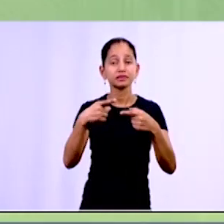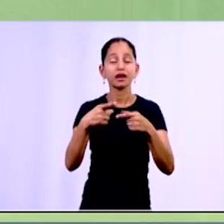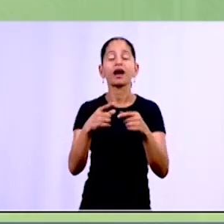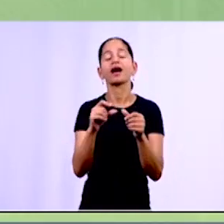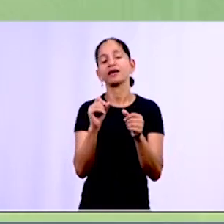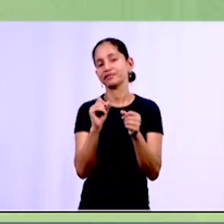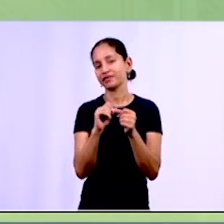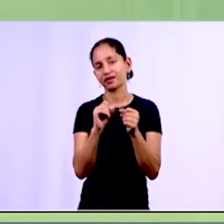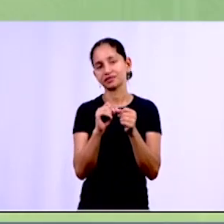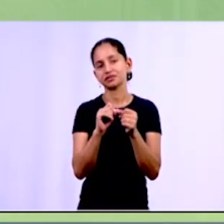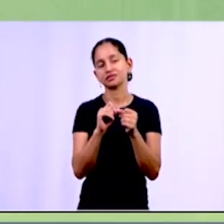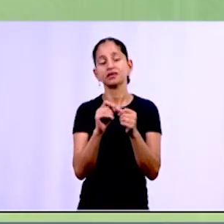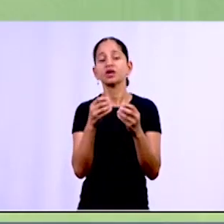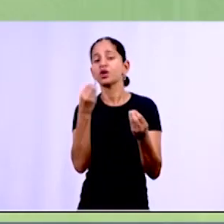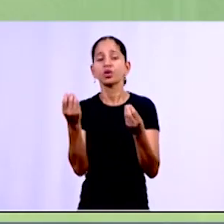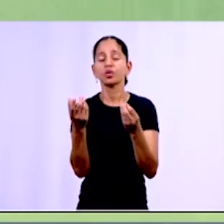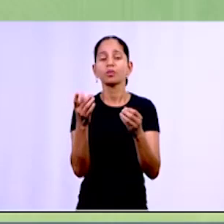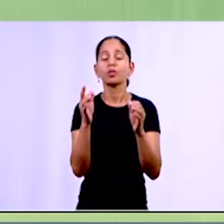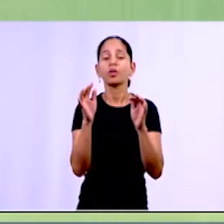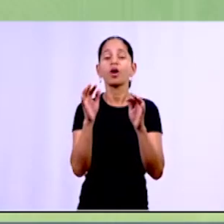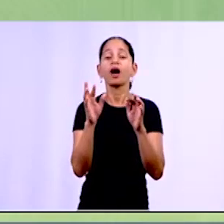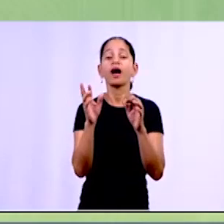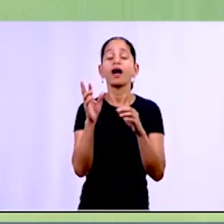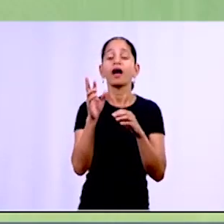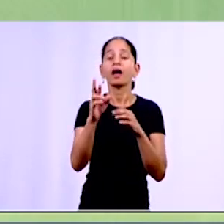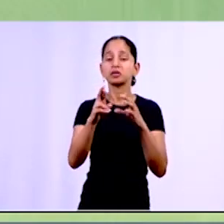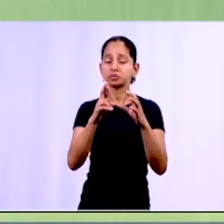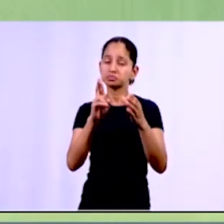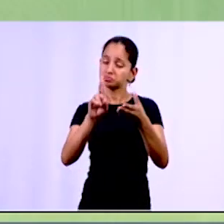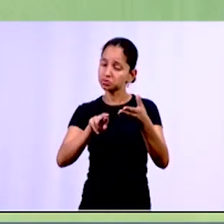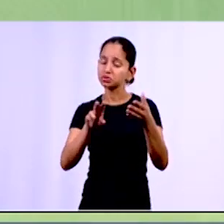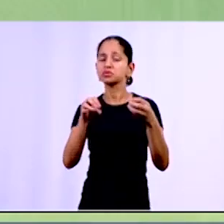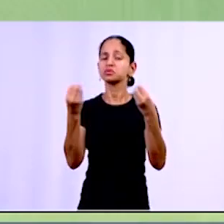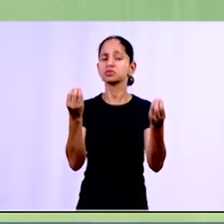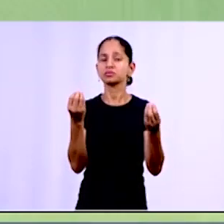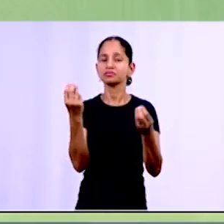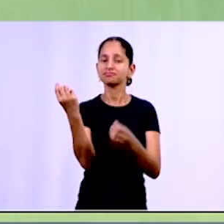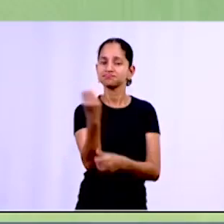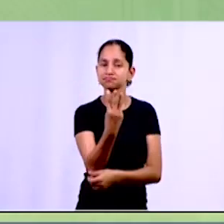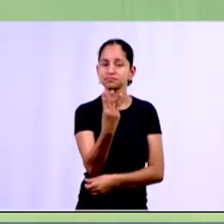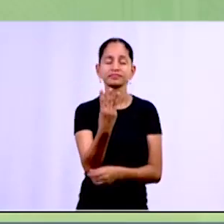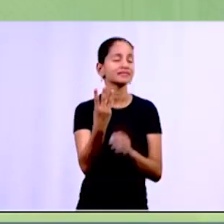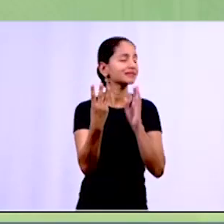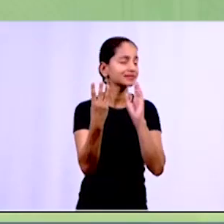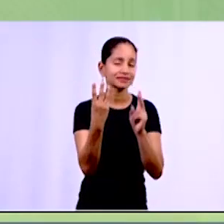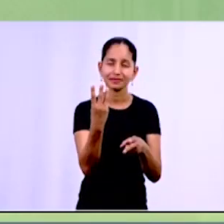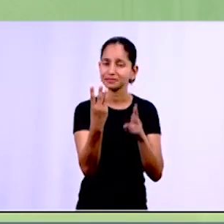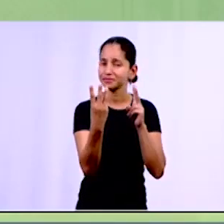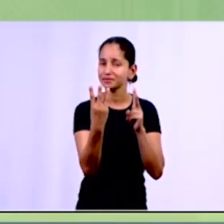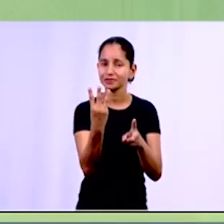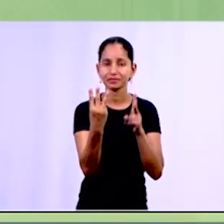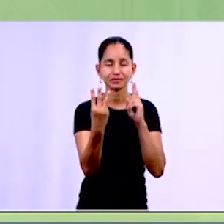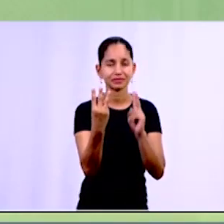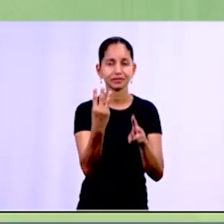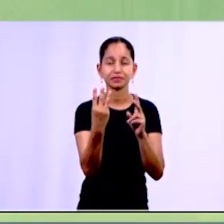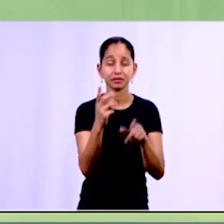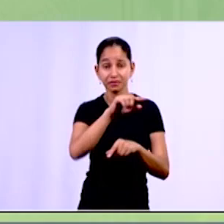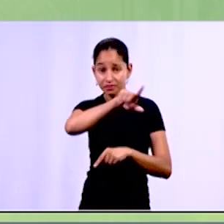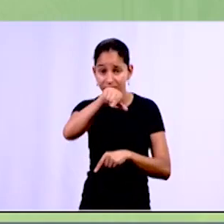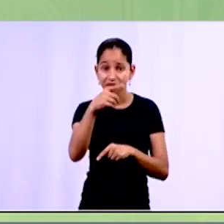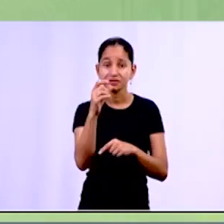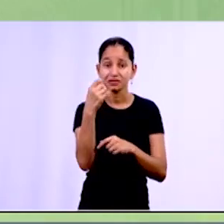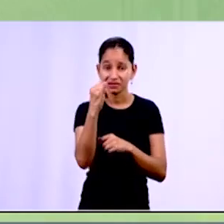gera uma saída. Esse aí é a triade, né, da arquitetura, entrada, processamento, saída, entrada, processamento, saída. Se vocês fossem alunos de